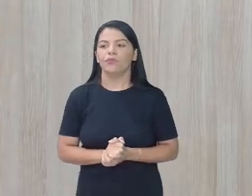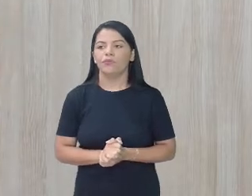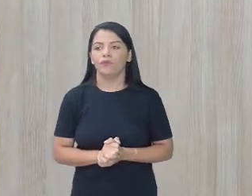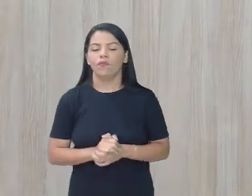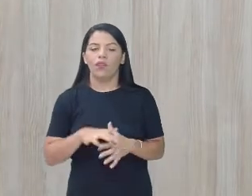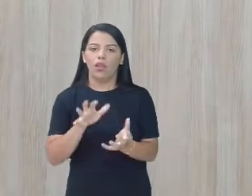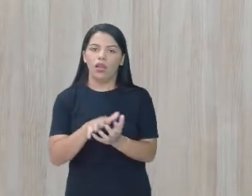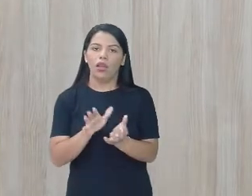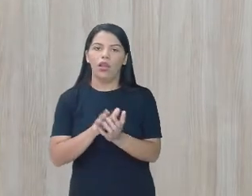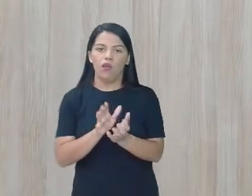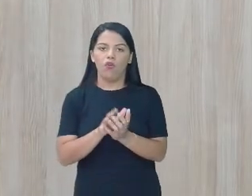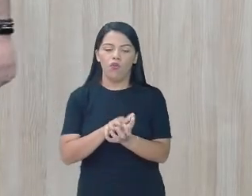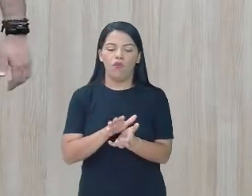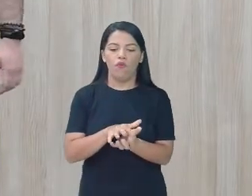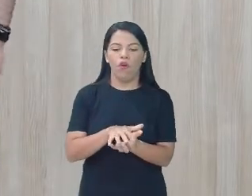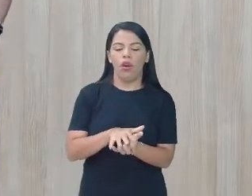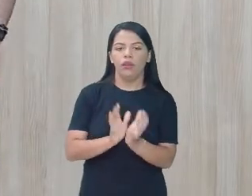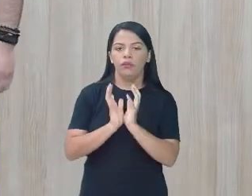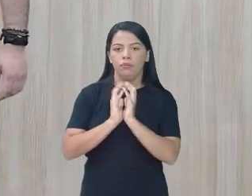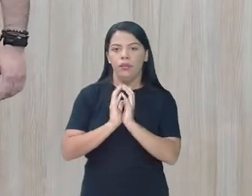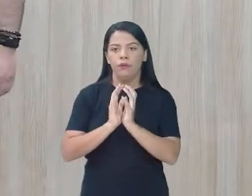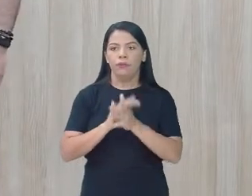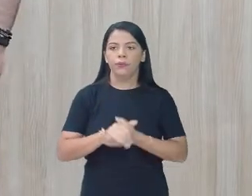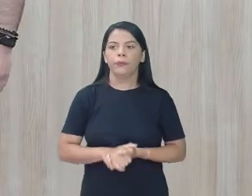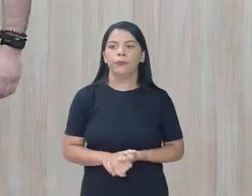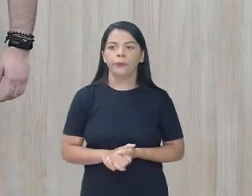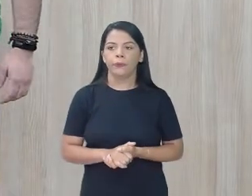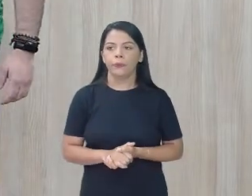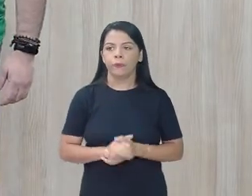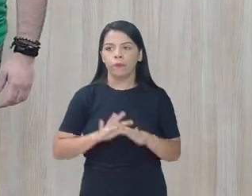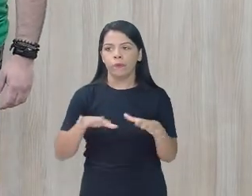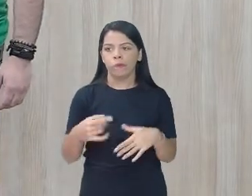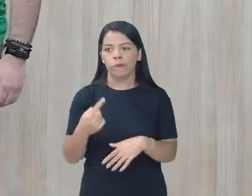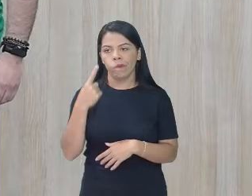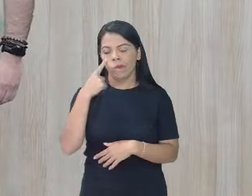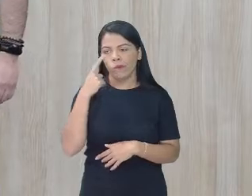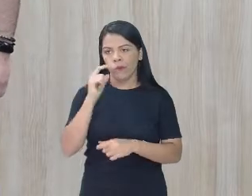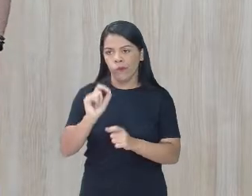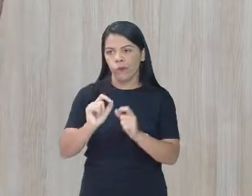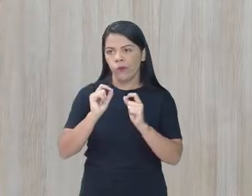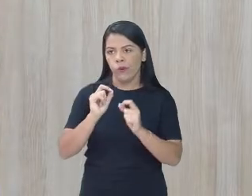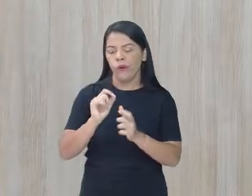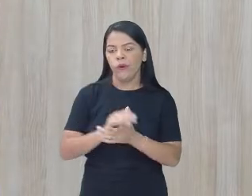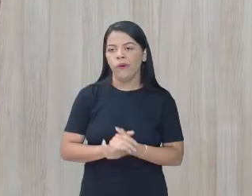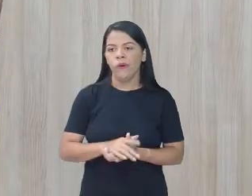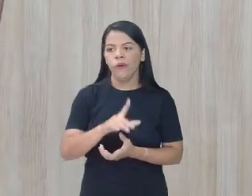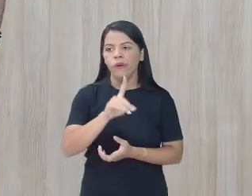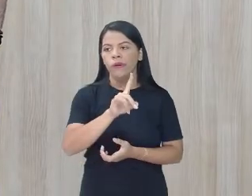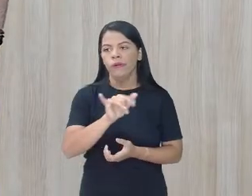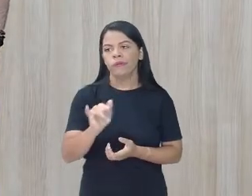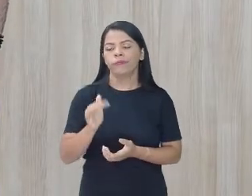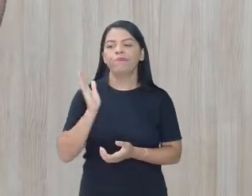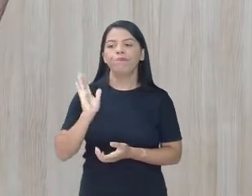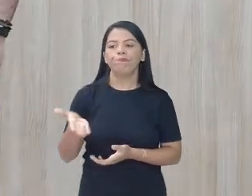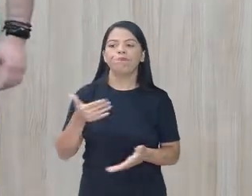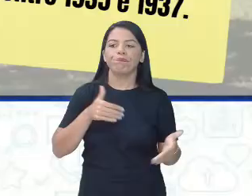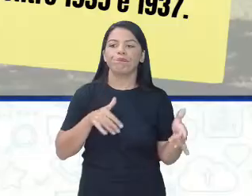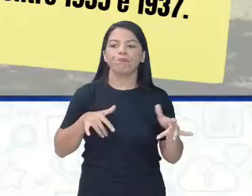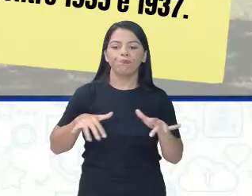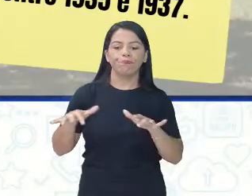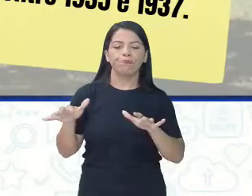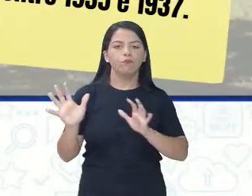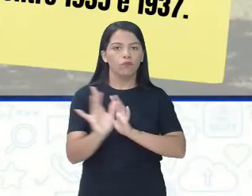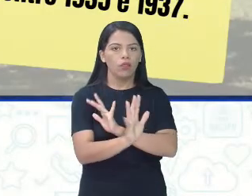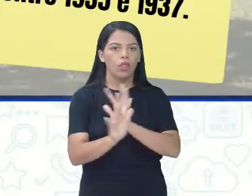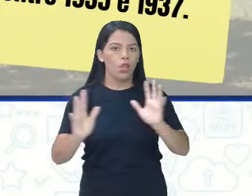estado de Pernambuco, Recife, né, onde ele atuou. Então, veja, o Derby já era movimentado de forma bem intensa desde